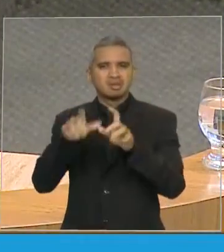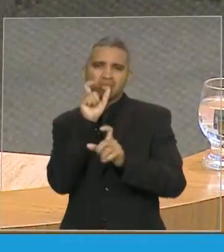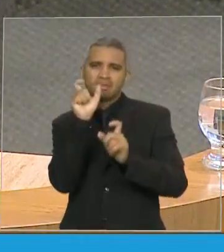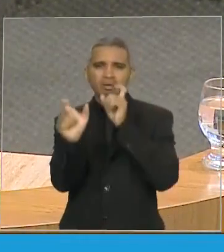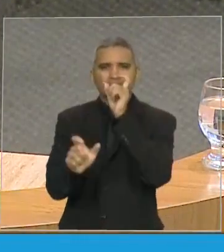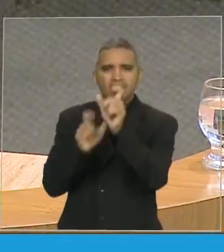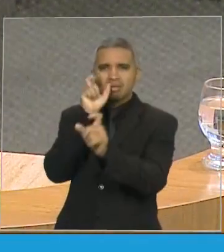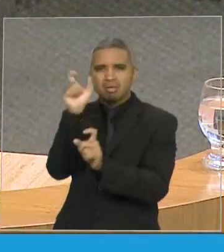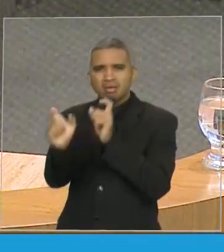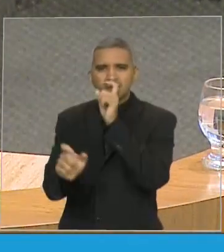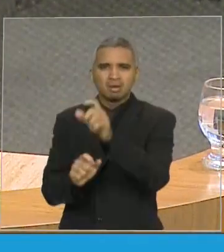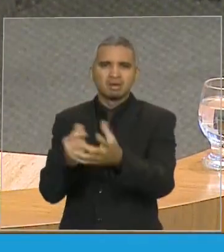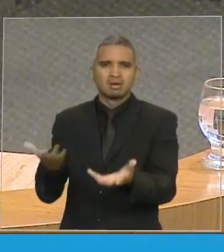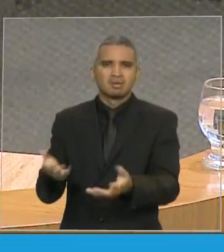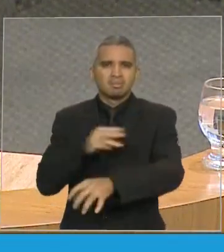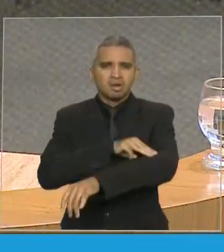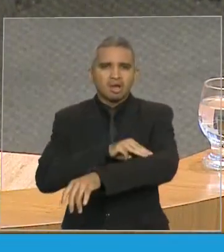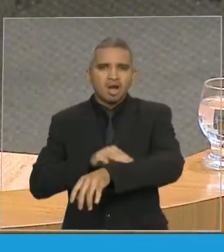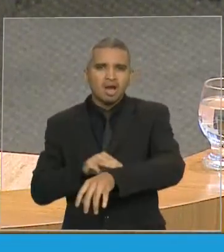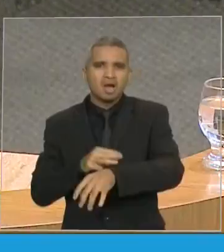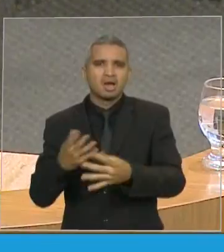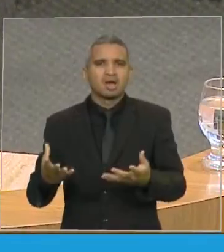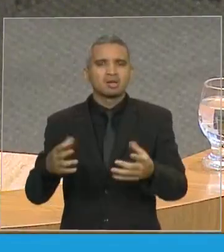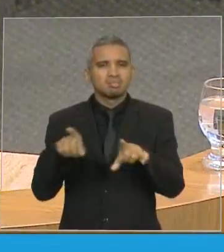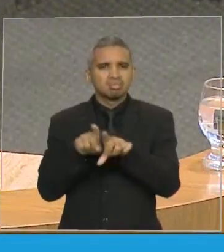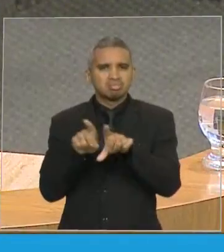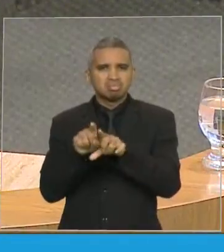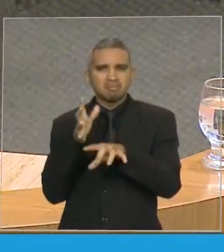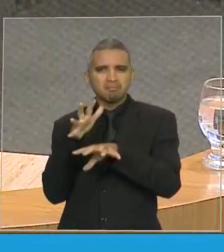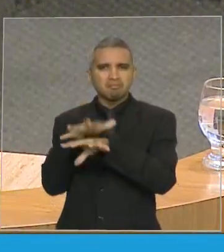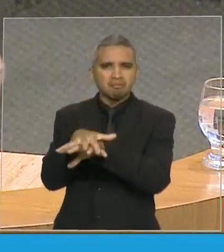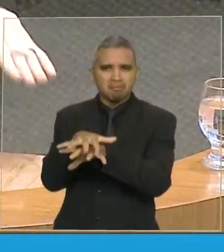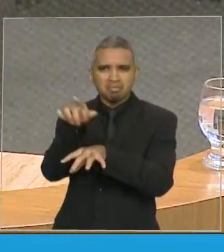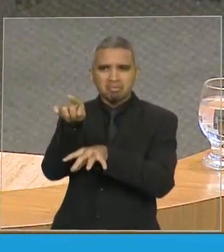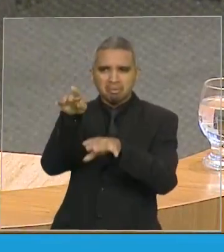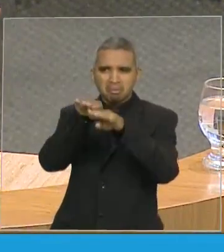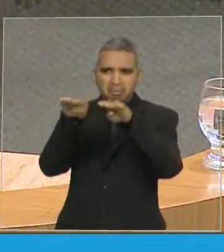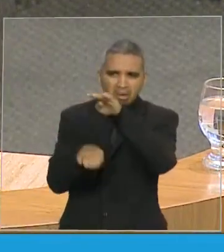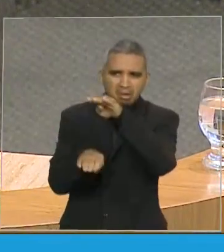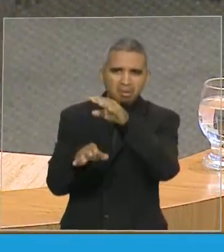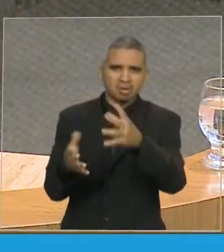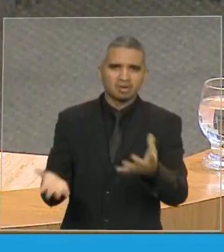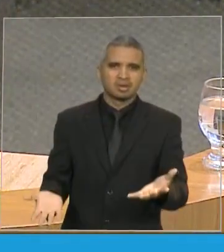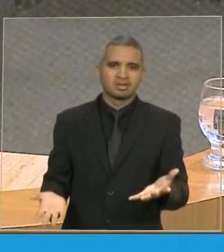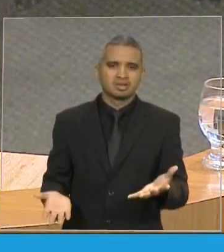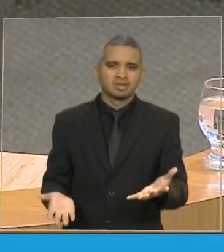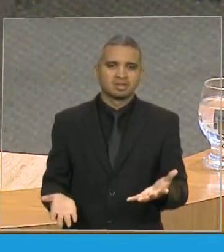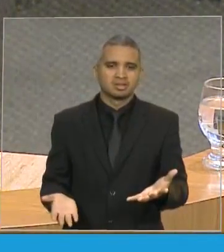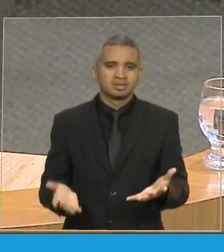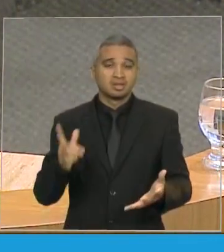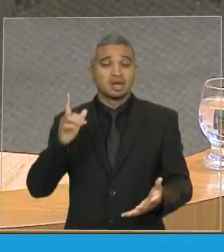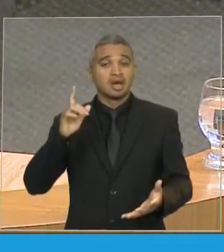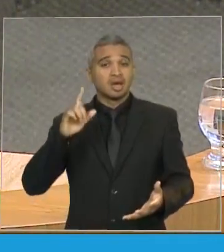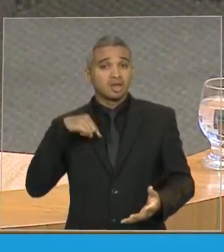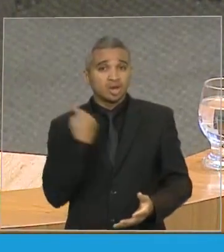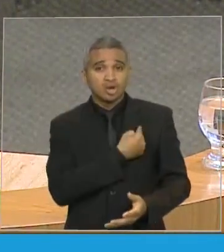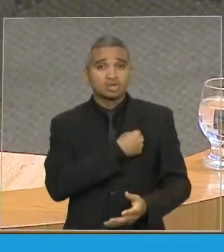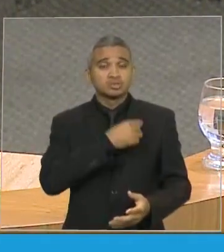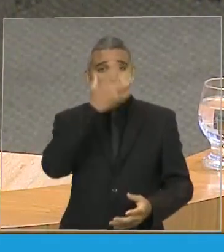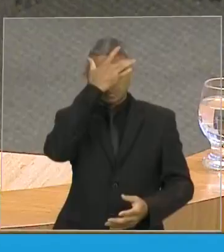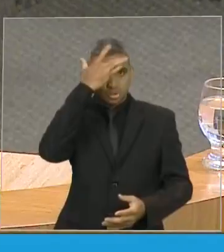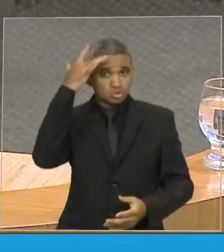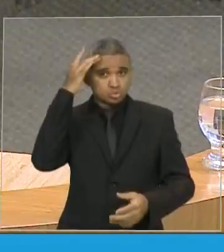verbalmente, moralmente, intelectualmente, em todos os sentidos. Nós, de uma forma geral, nós, seres